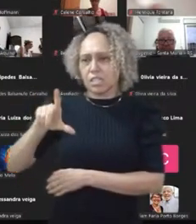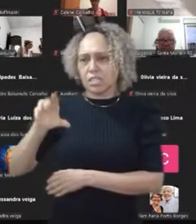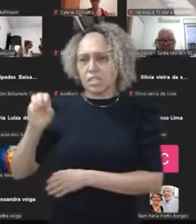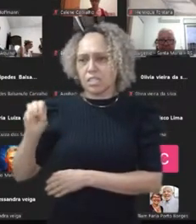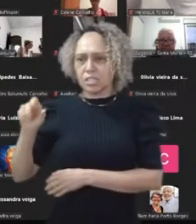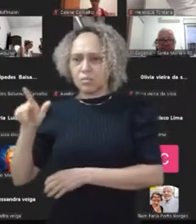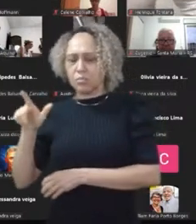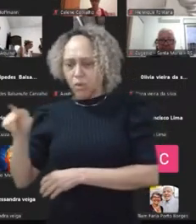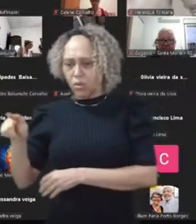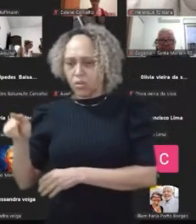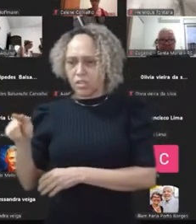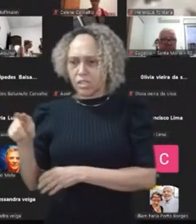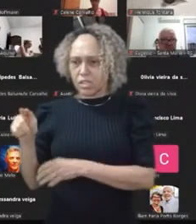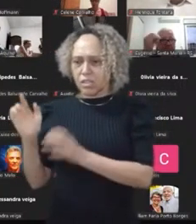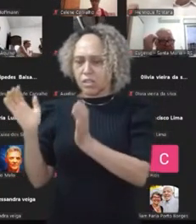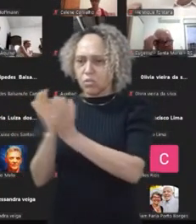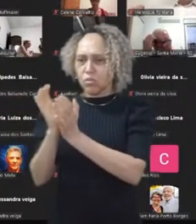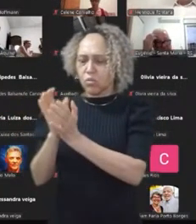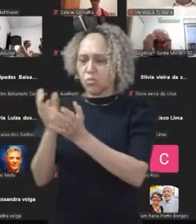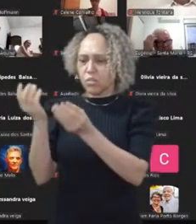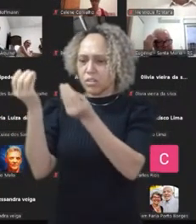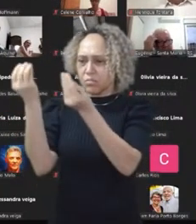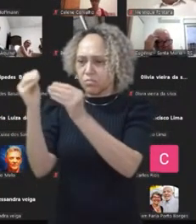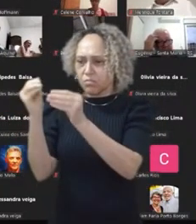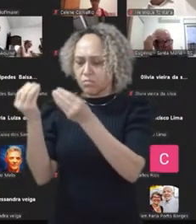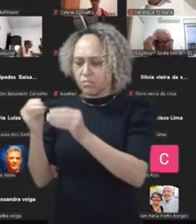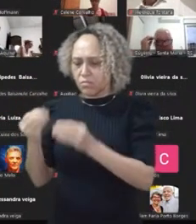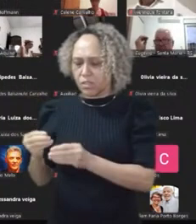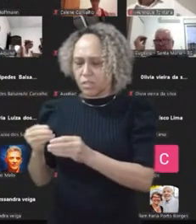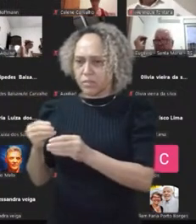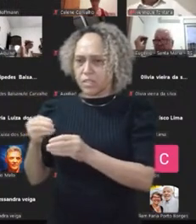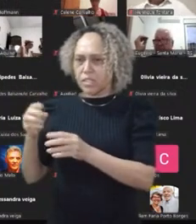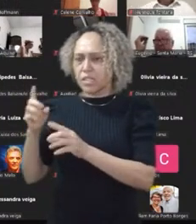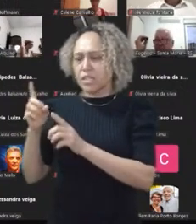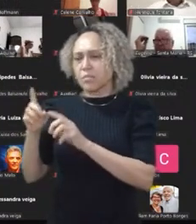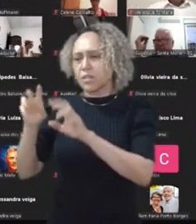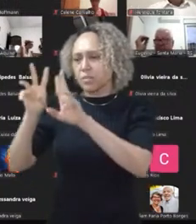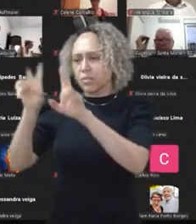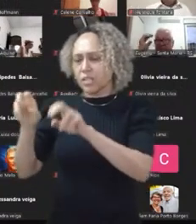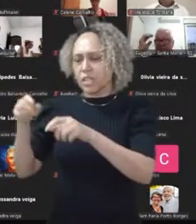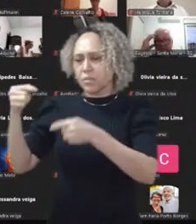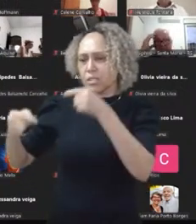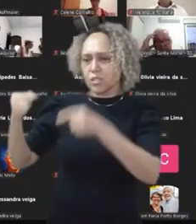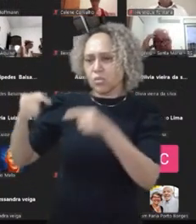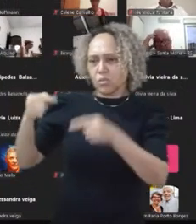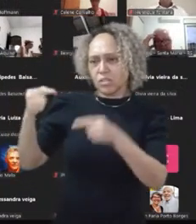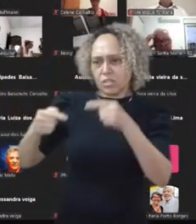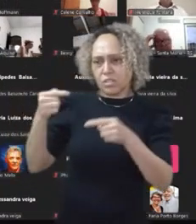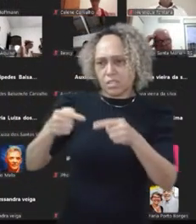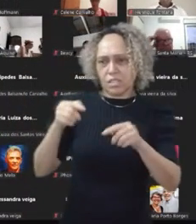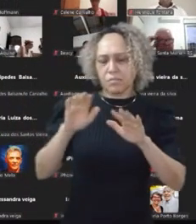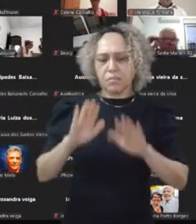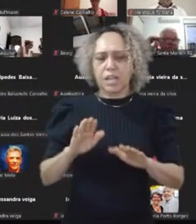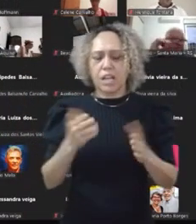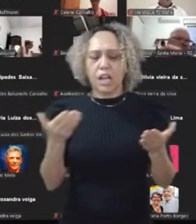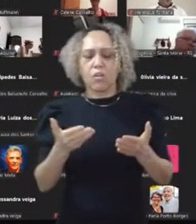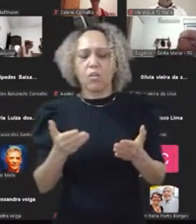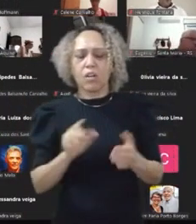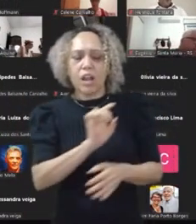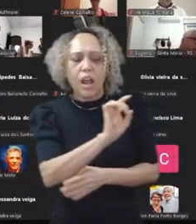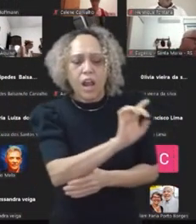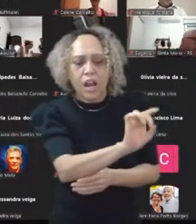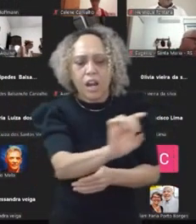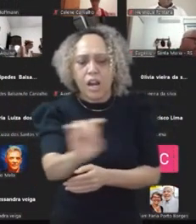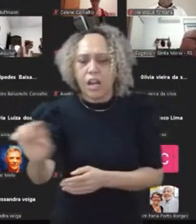discutiam temas hoje em dia o quer que a gente tenha um perfil de uma rede social em que a sua figura né pessoal né a